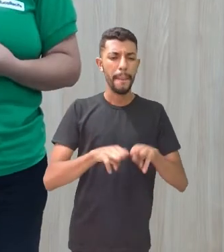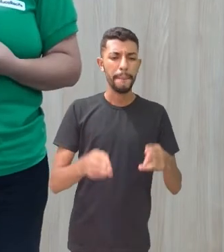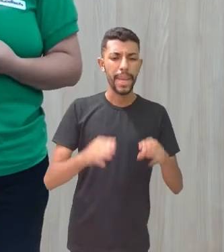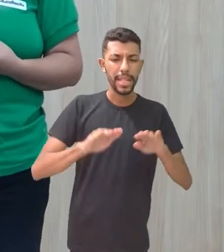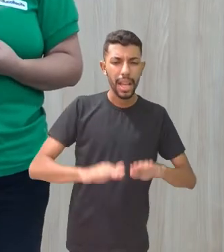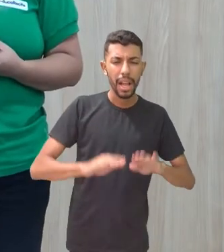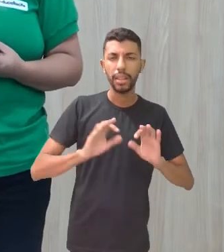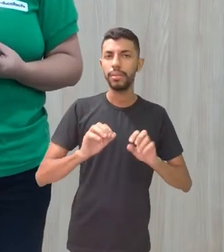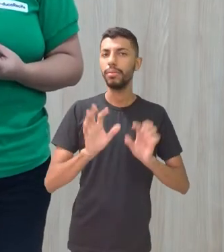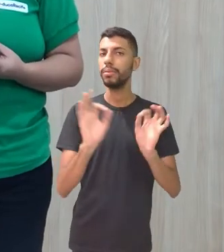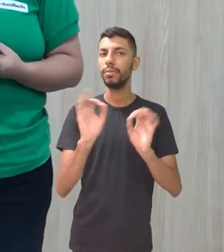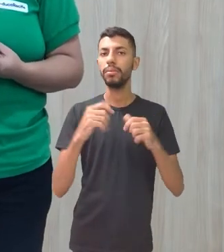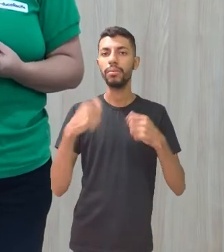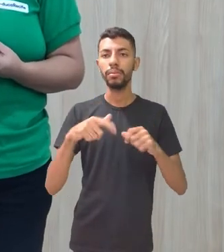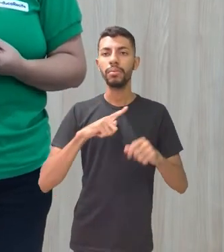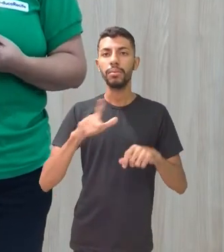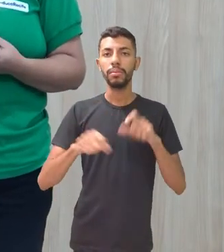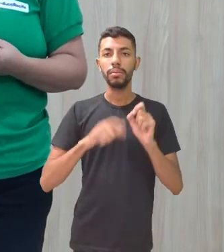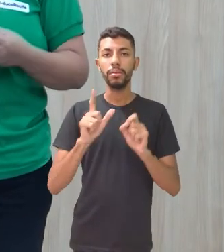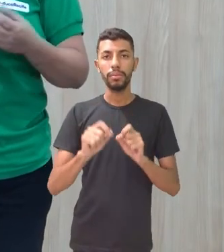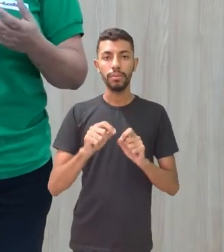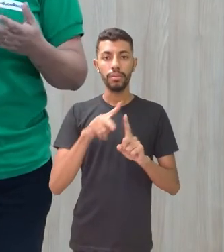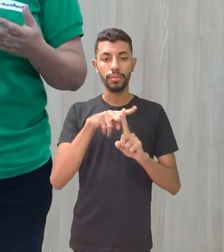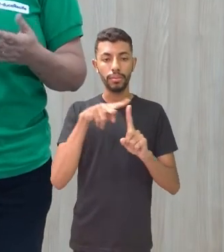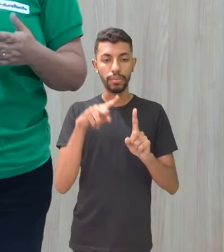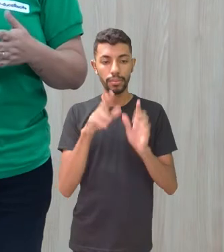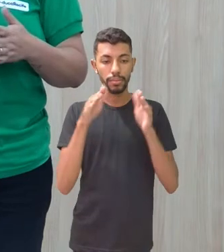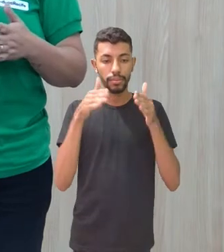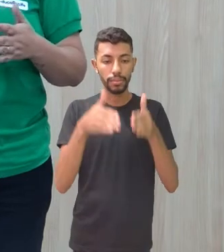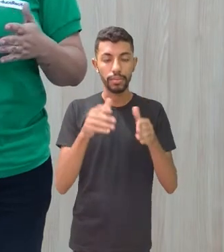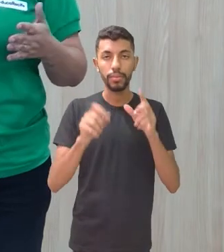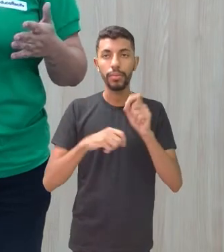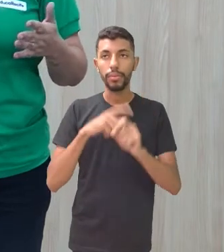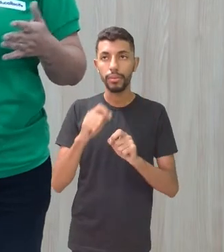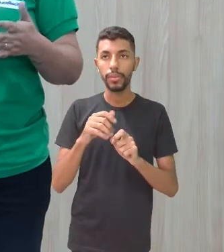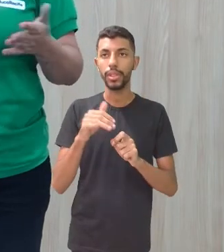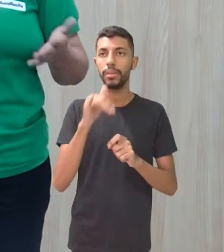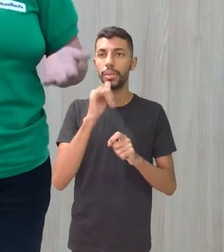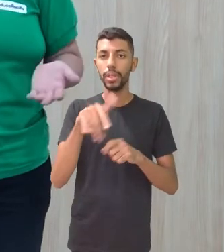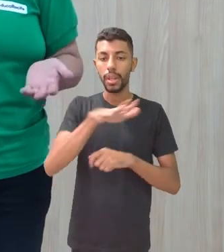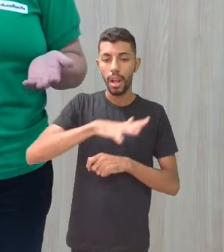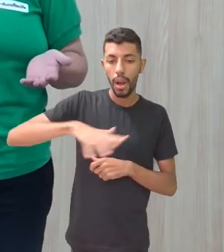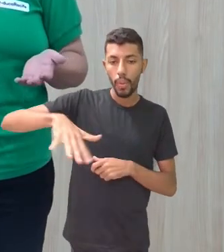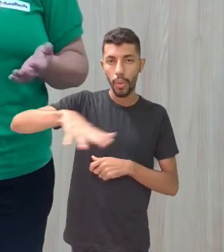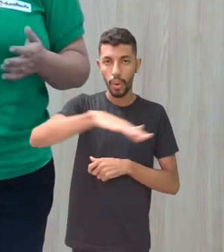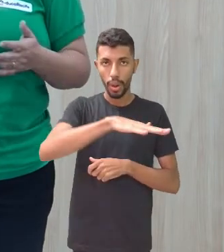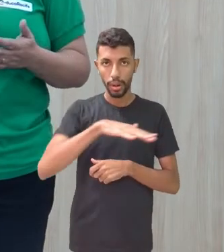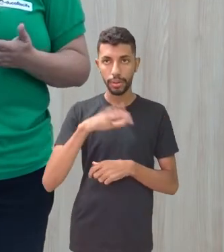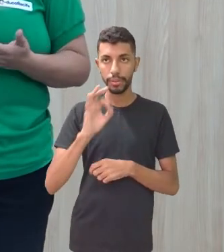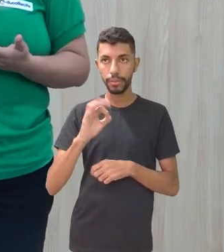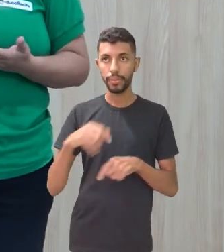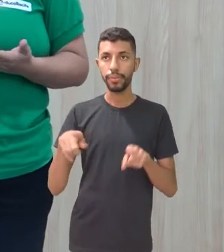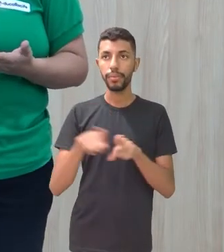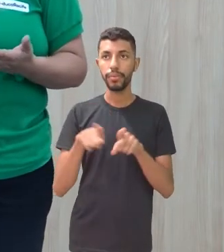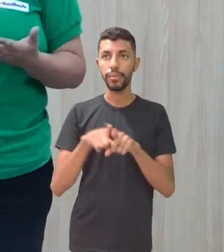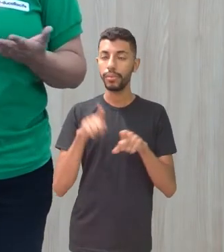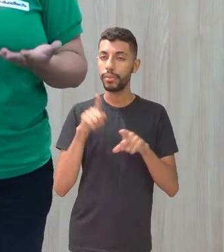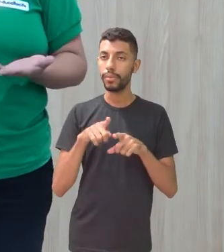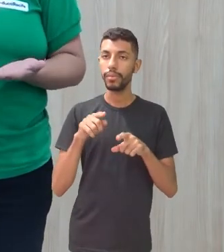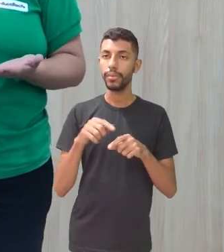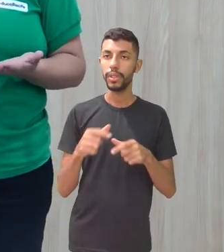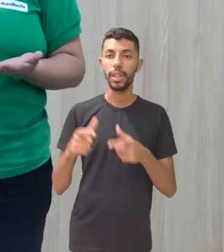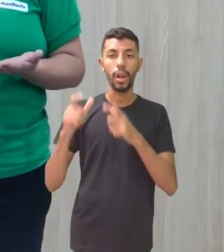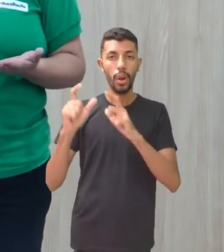precisa haver esse olhar apurado, tanto com relação ao ambiente, à arquitetura